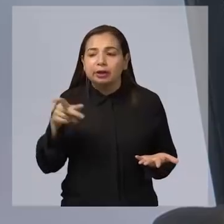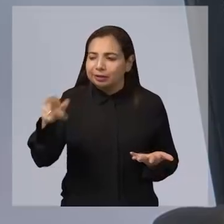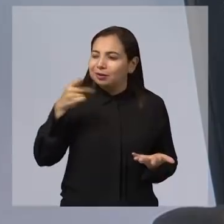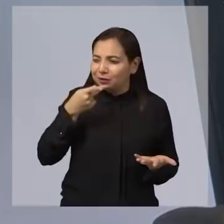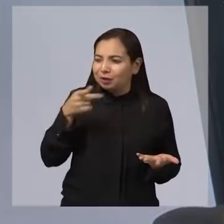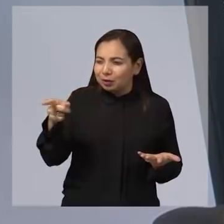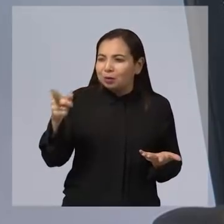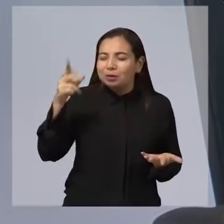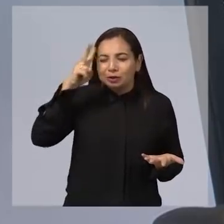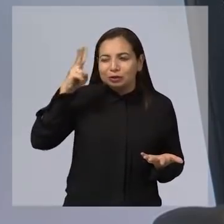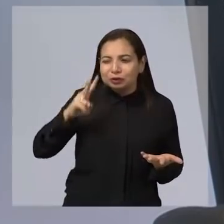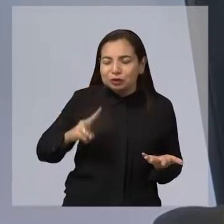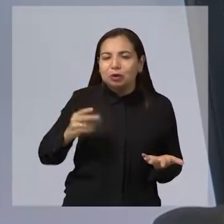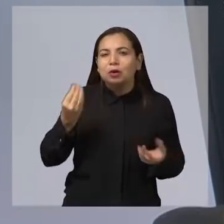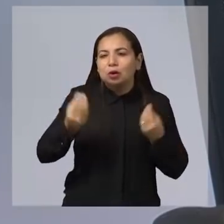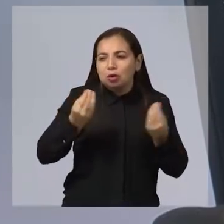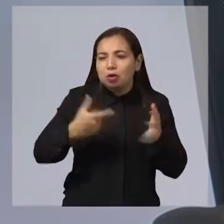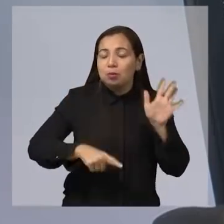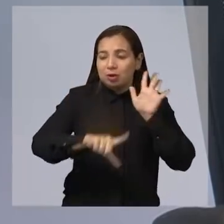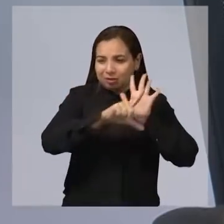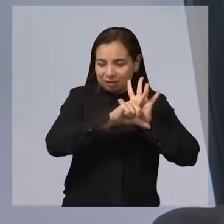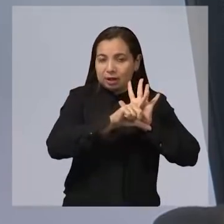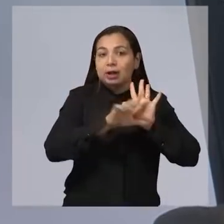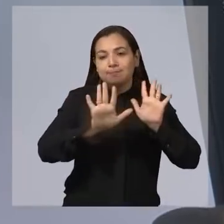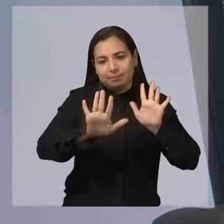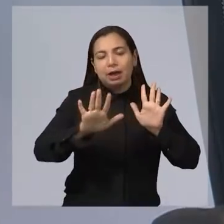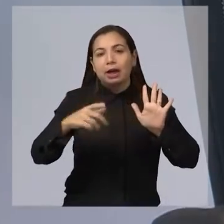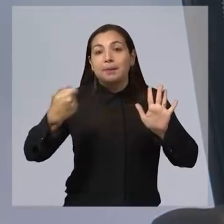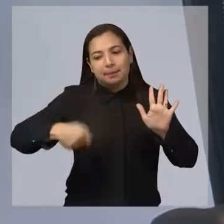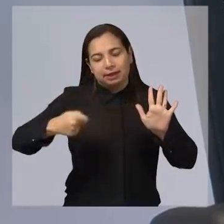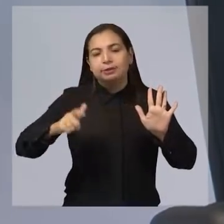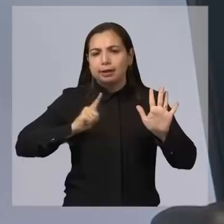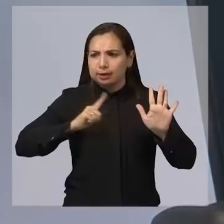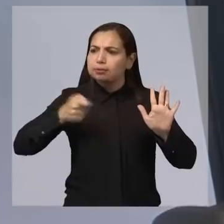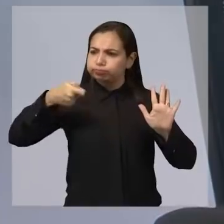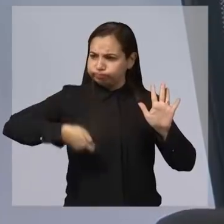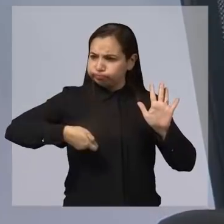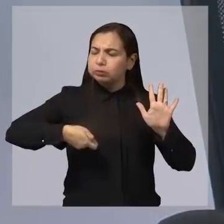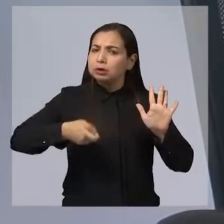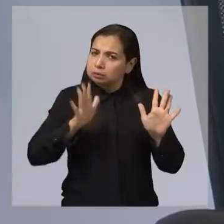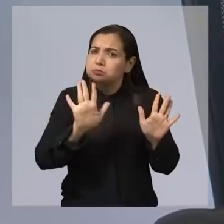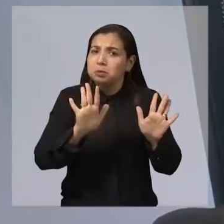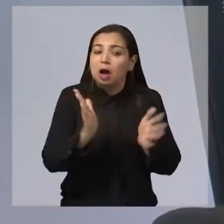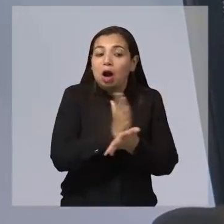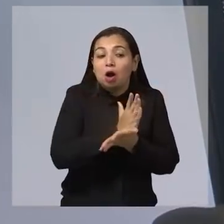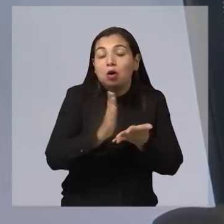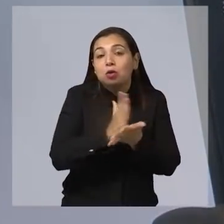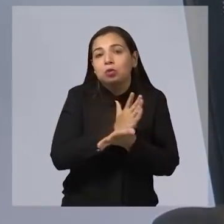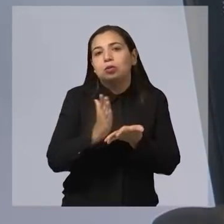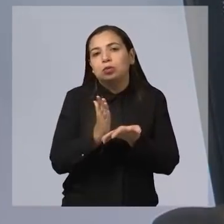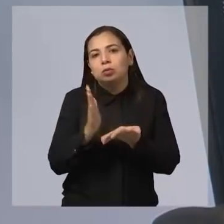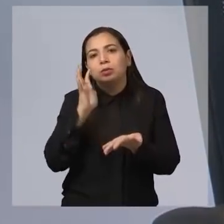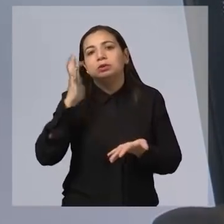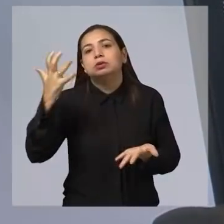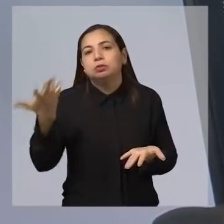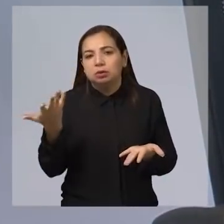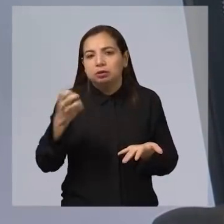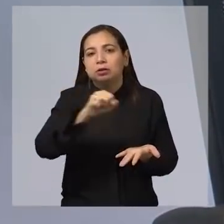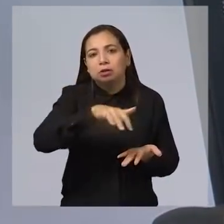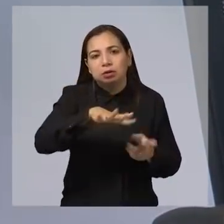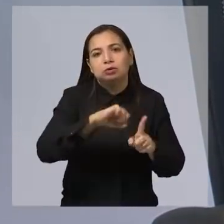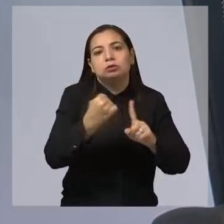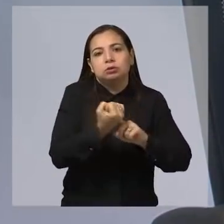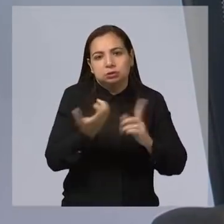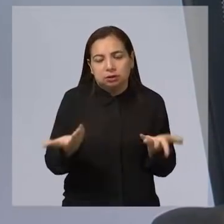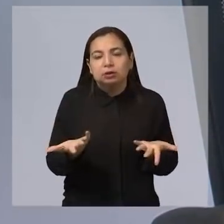a legislação, eu acho que a legislação tem que ser endurecida para alguns pontos dentro da sociedade. O que acontece? Por exemplo, lá foi feita